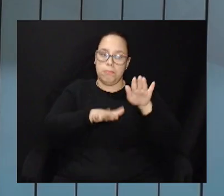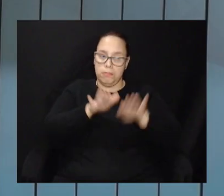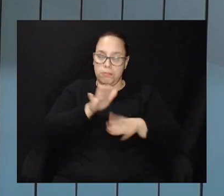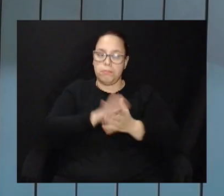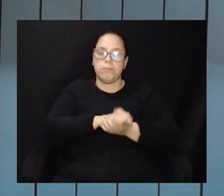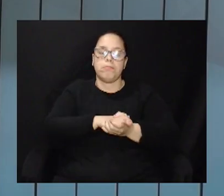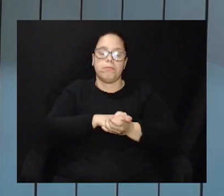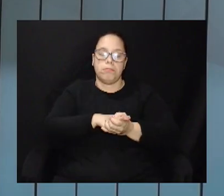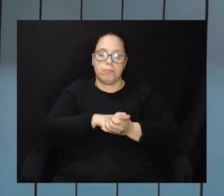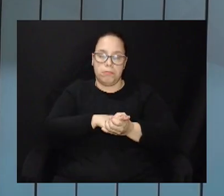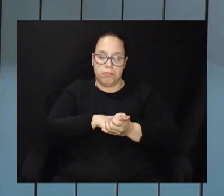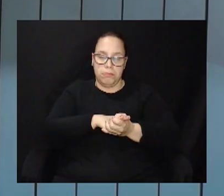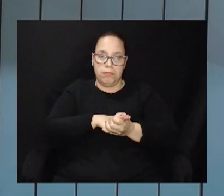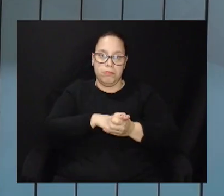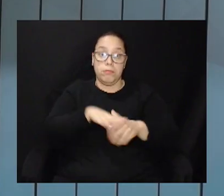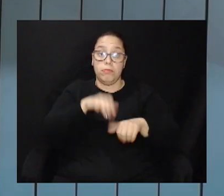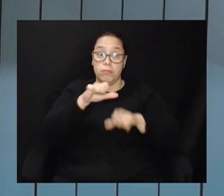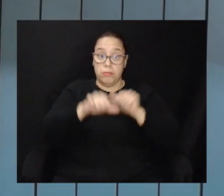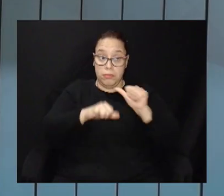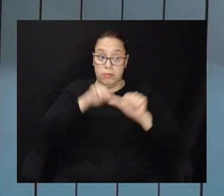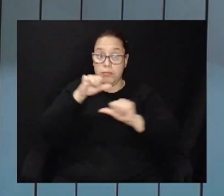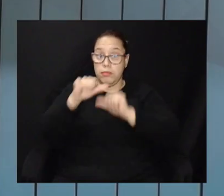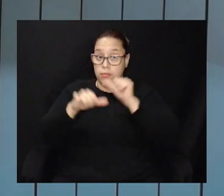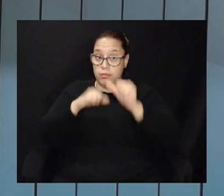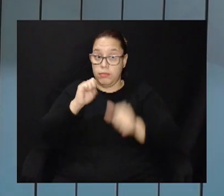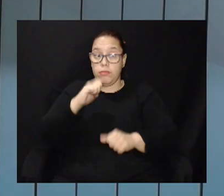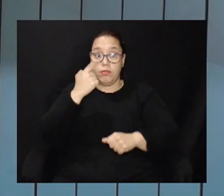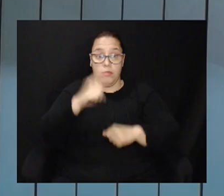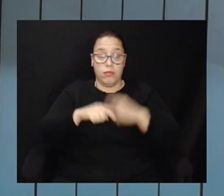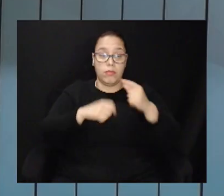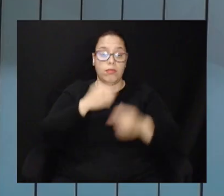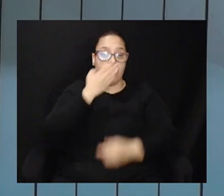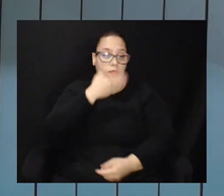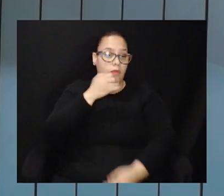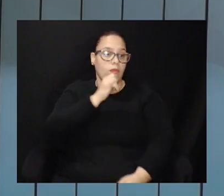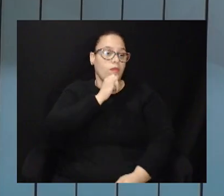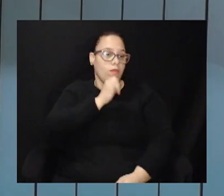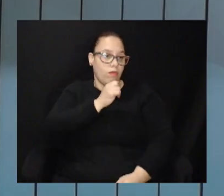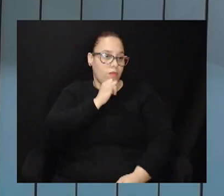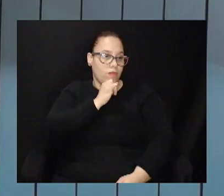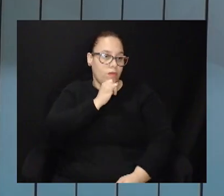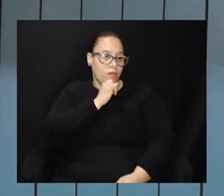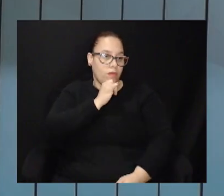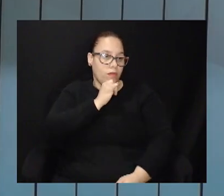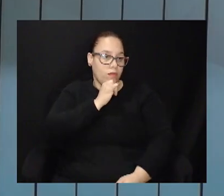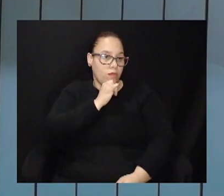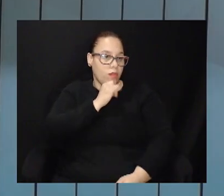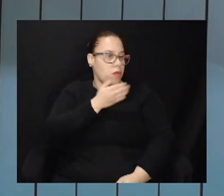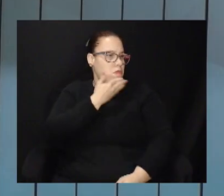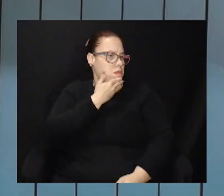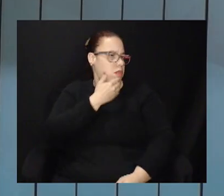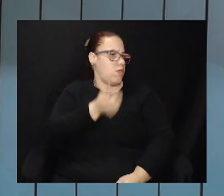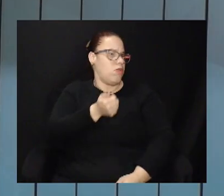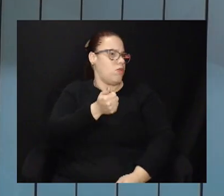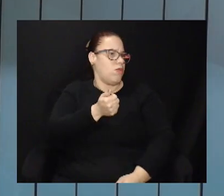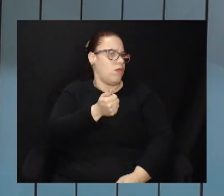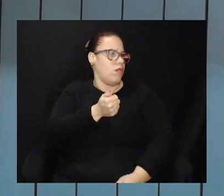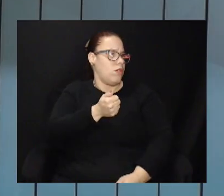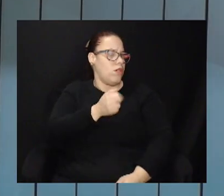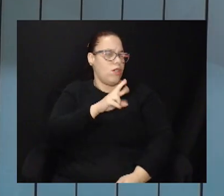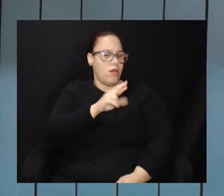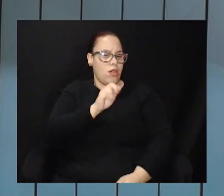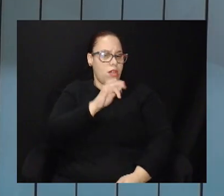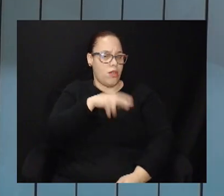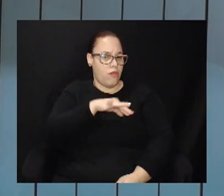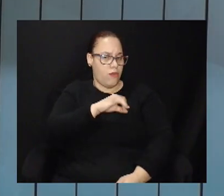algumas substituições de outros açúcares, por exemplo. Tem algum açúcar que seja melhor, refinado, cristal, algo